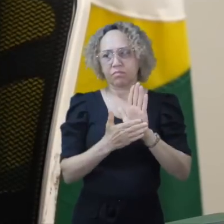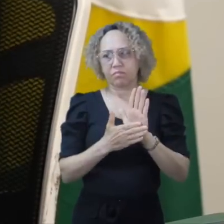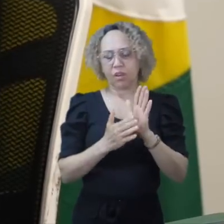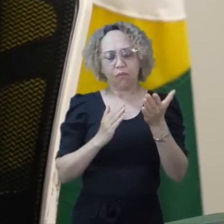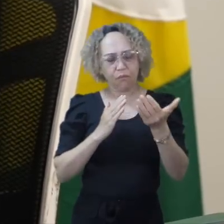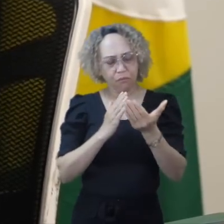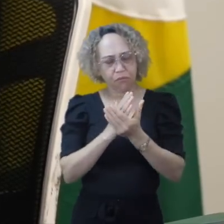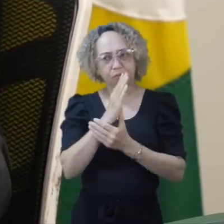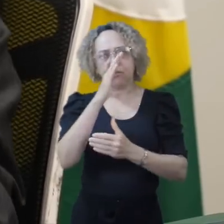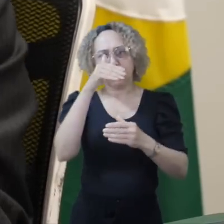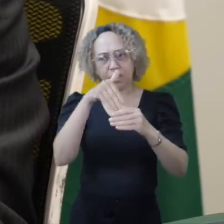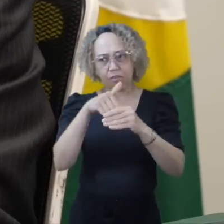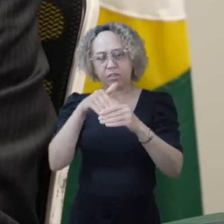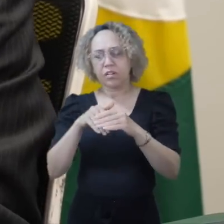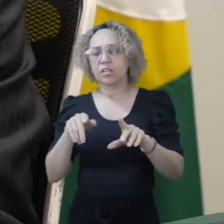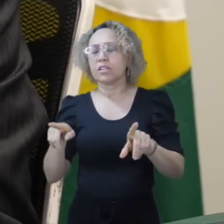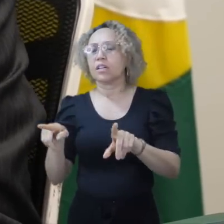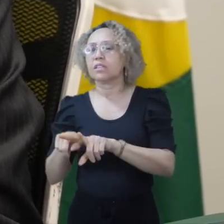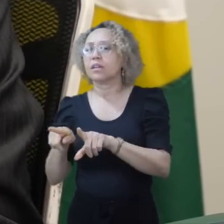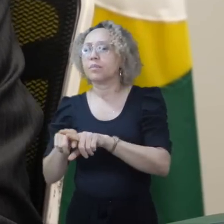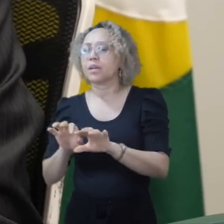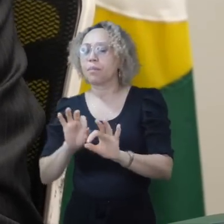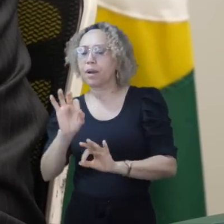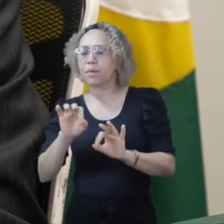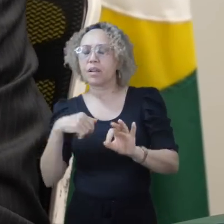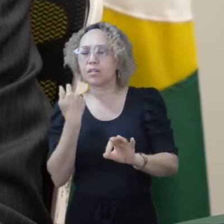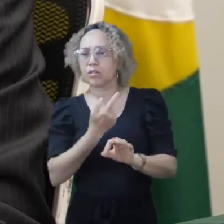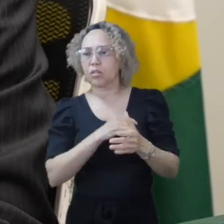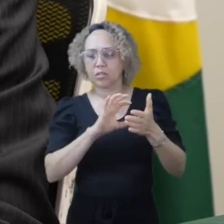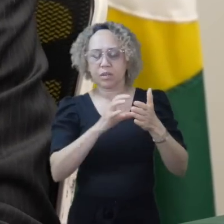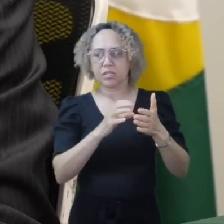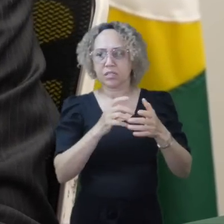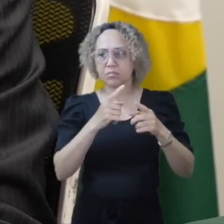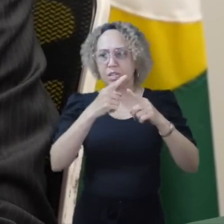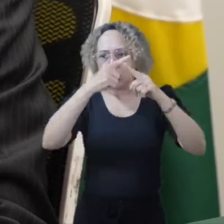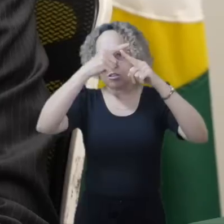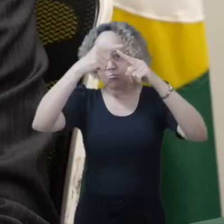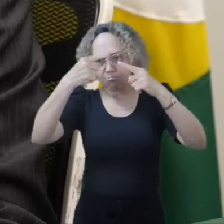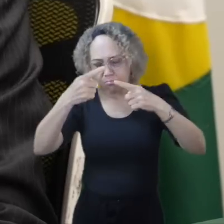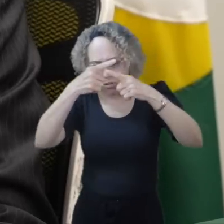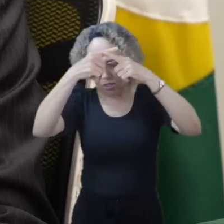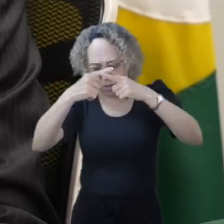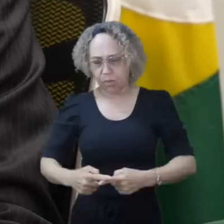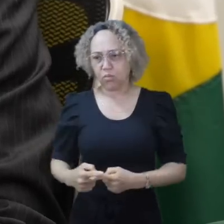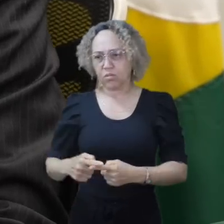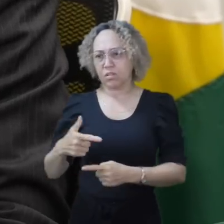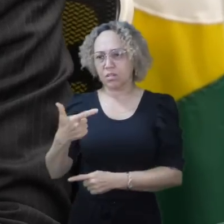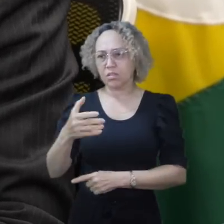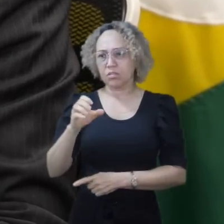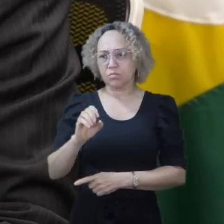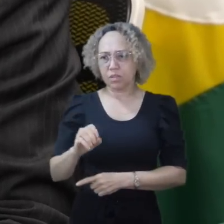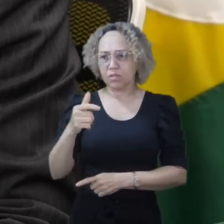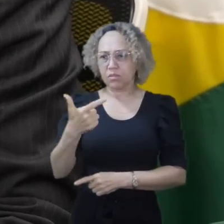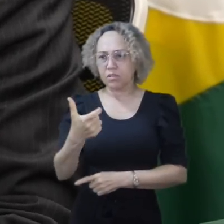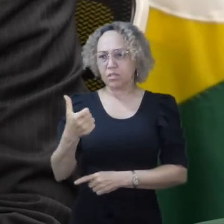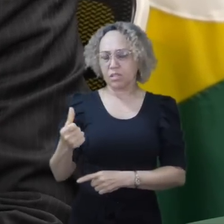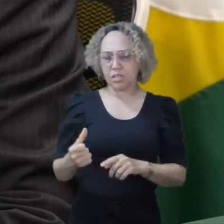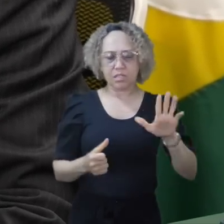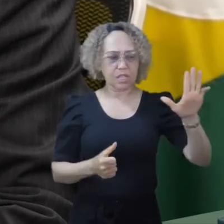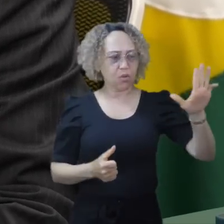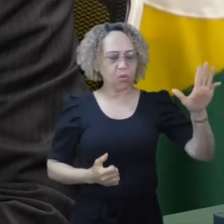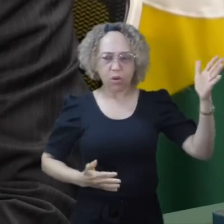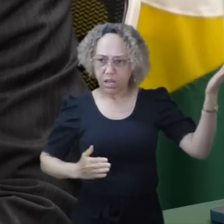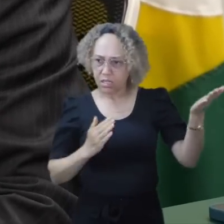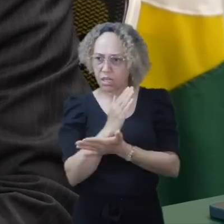ao mesmo tempo, preparar o nosso partido para a grande disputa de 2026, que é a reeleição do Lula e derrota do bolsonarismo no